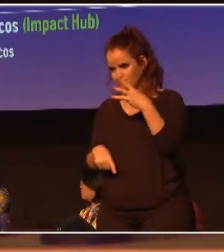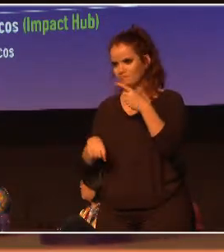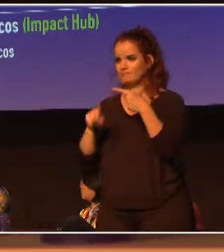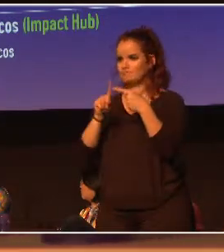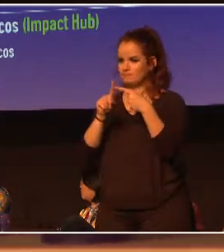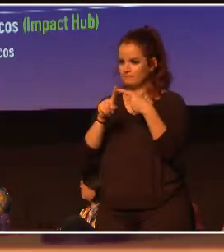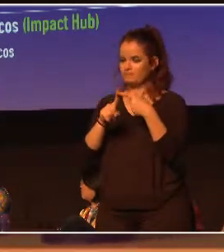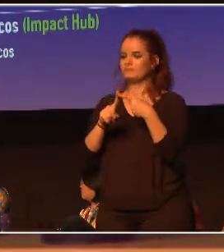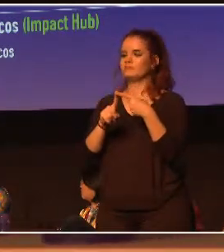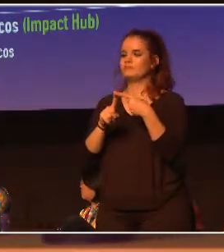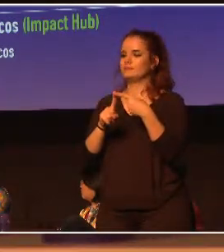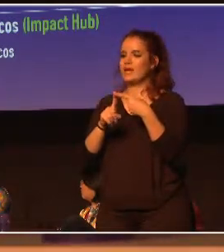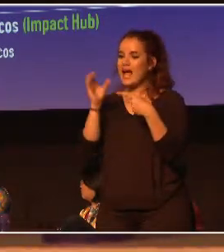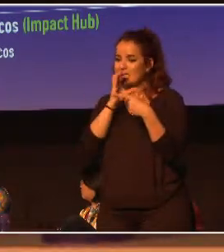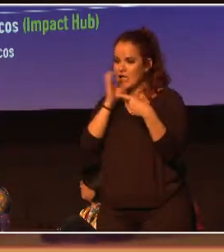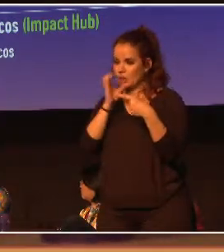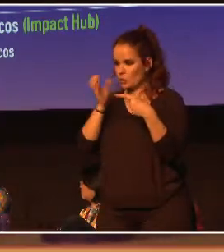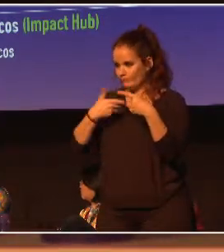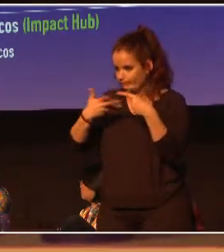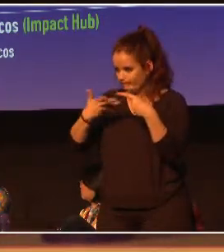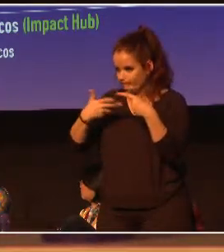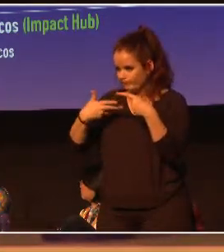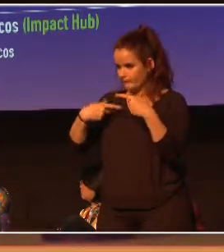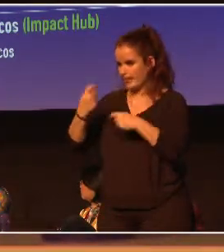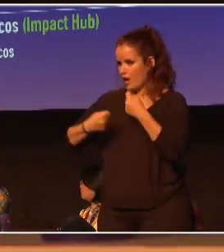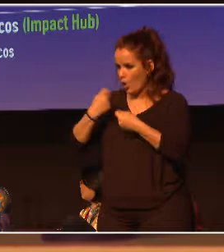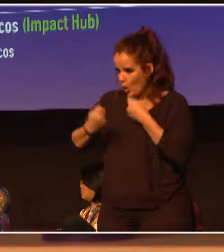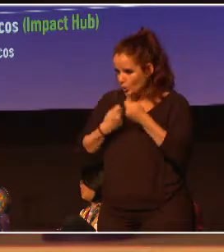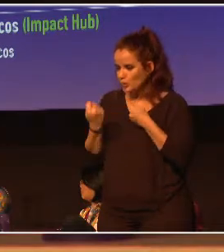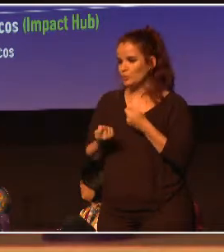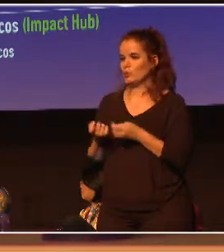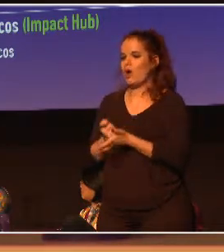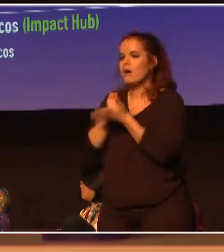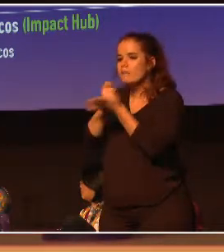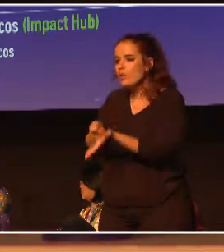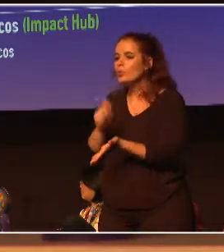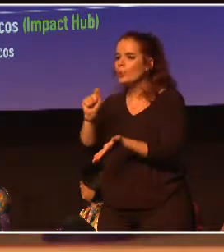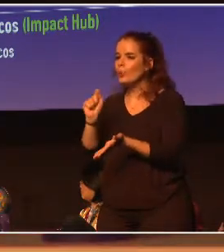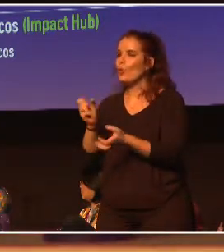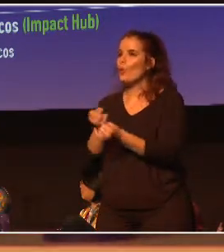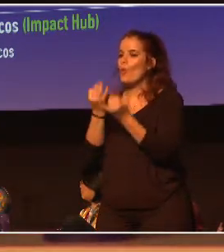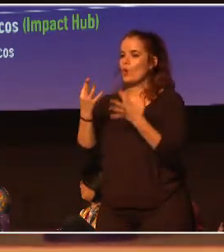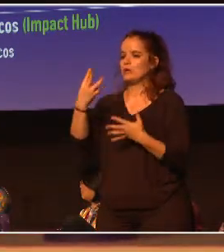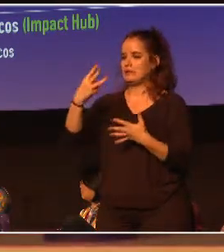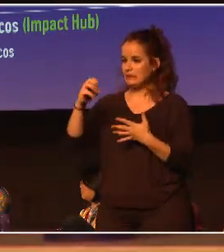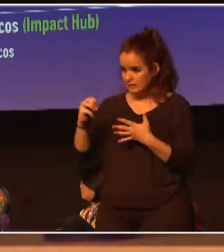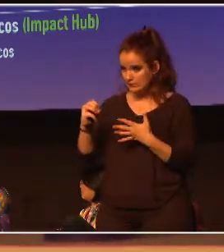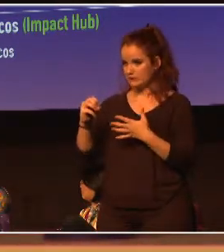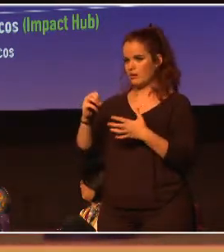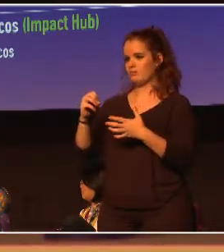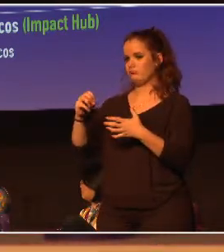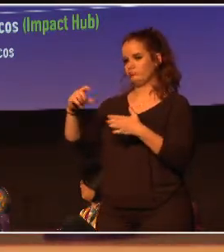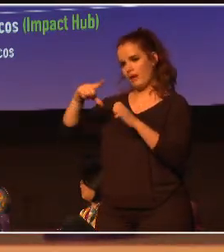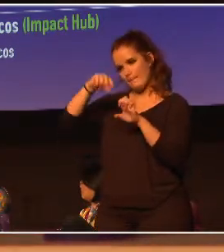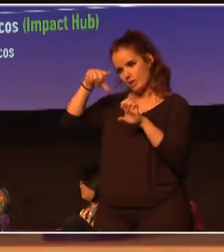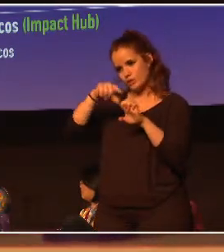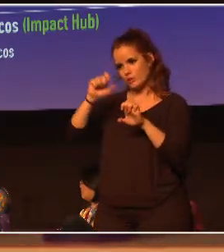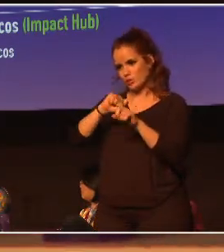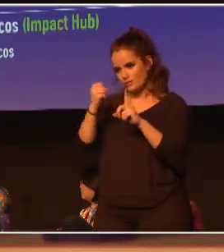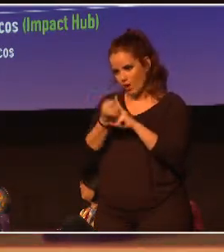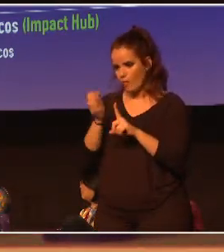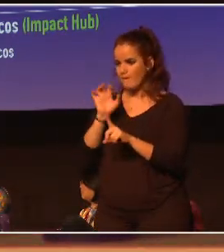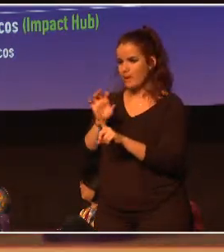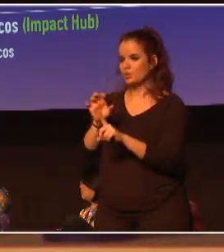dos pontos do tripé é uma aceleradora de negócios, onde a gente apoia cerca de 30 empreendimentos sociais, né, de impacto